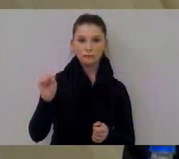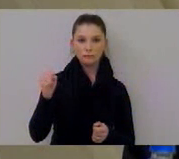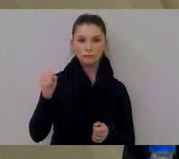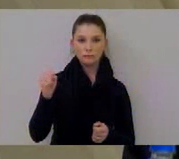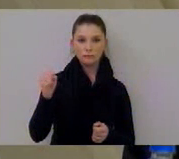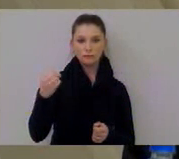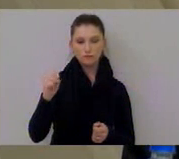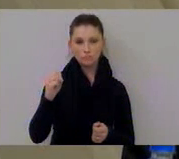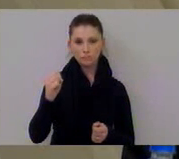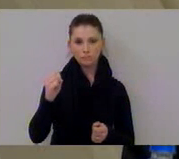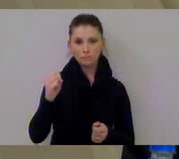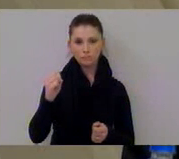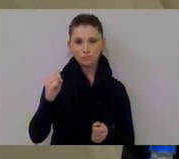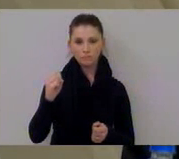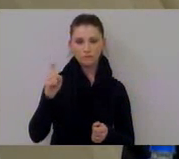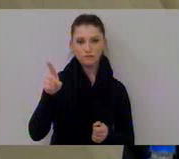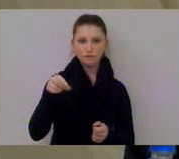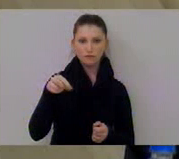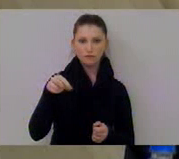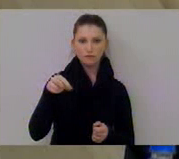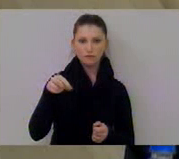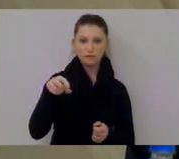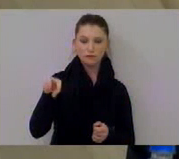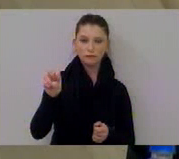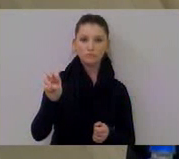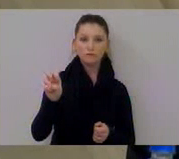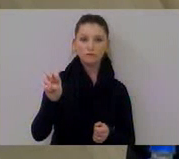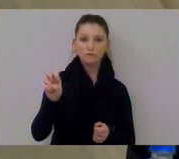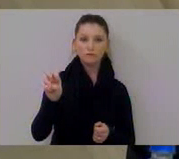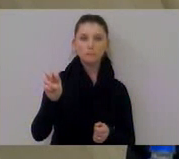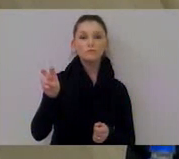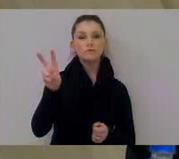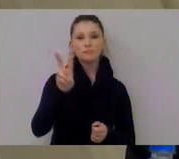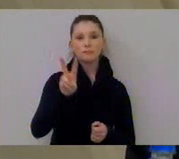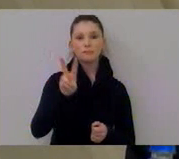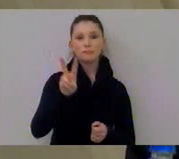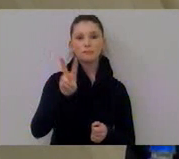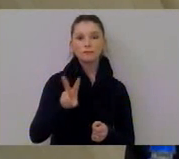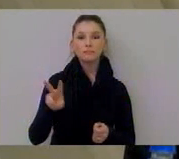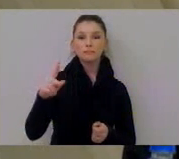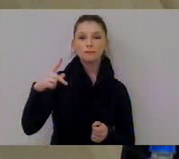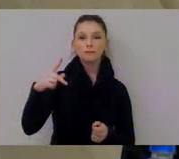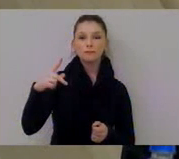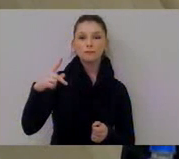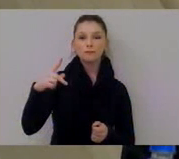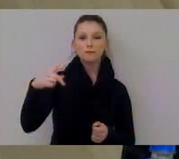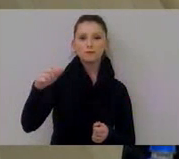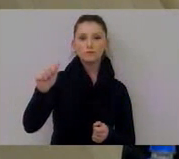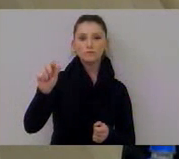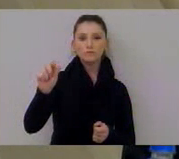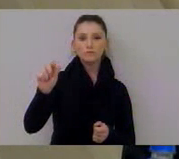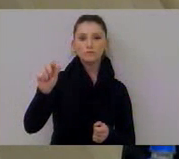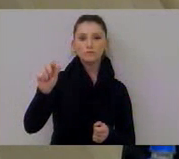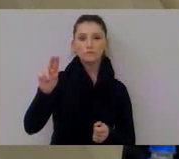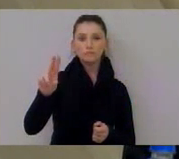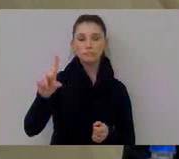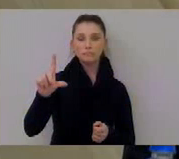317 e 318/2015, de autoria do vereador Paulo Ferrarese.